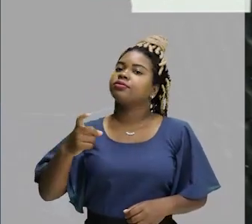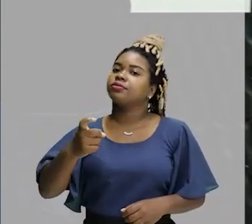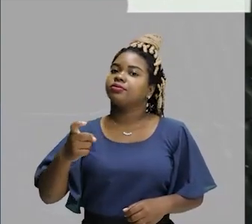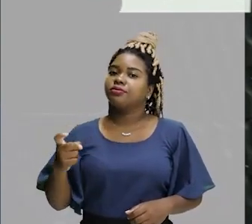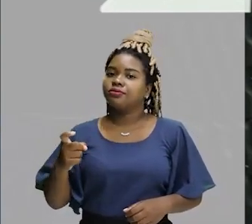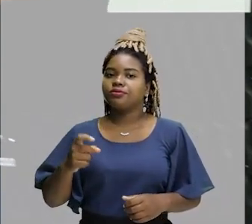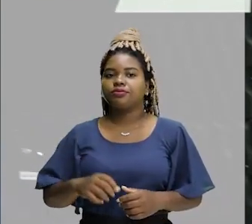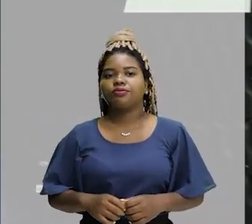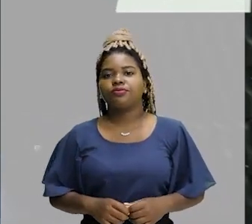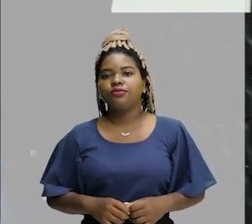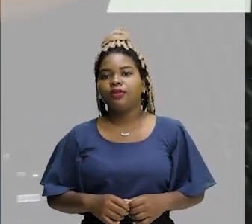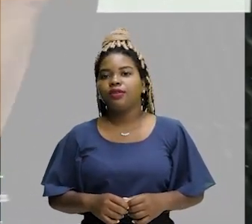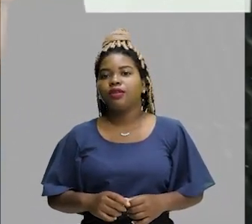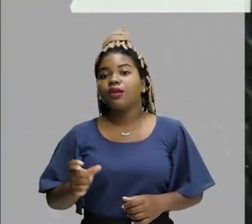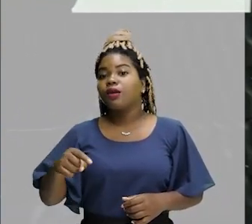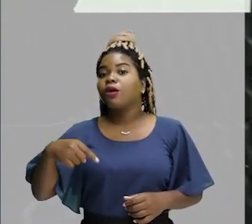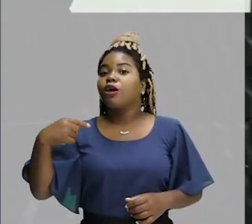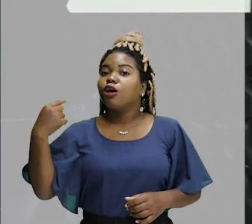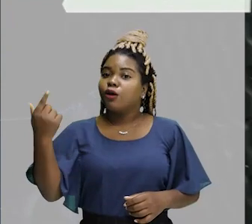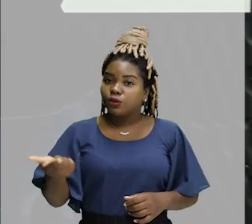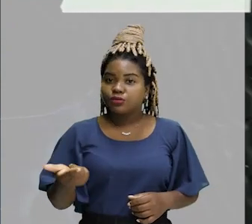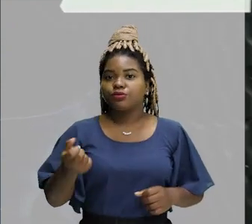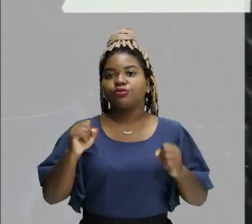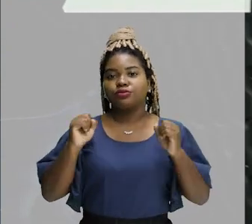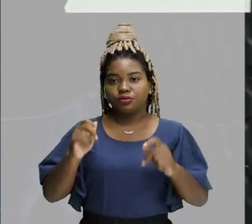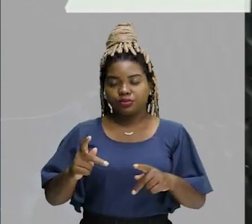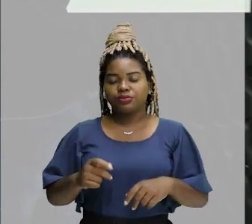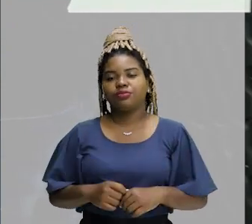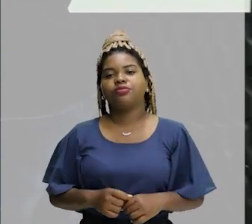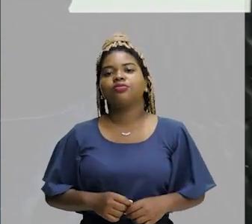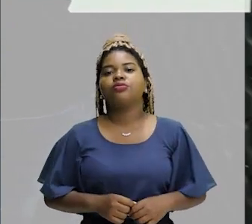ok? Aí eu pego um outro sapinho, o sapo C,